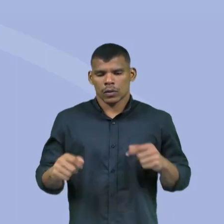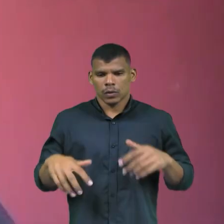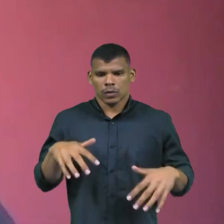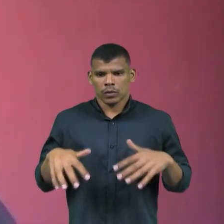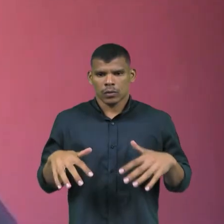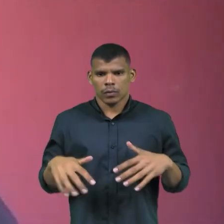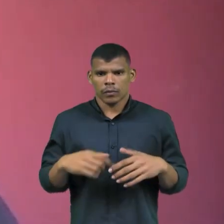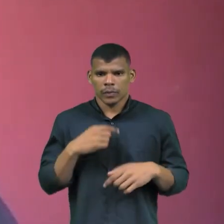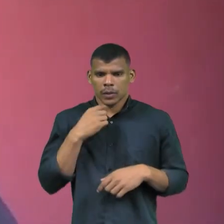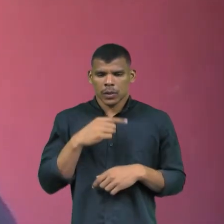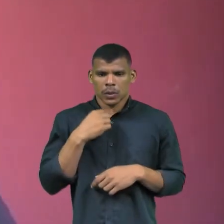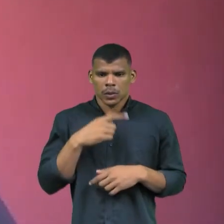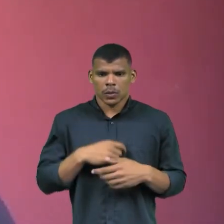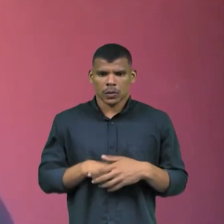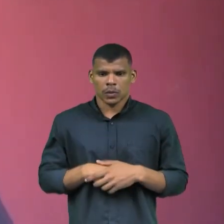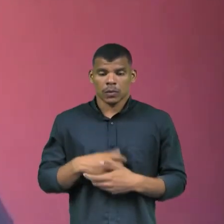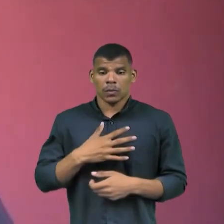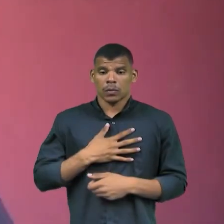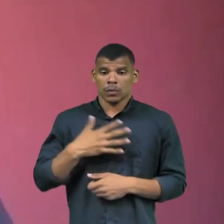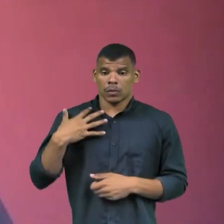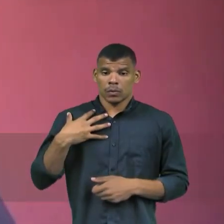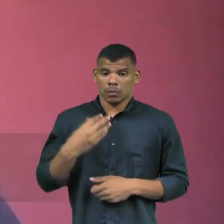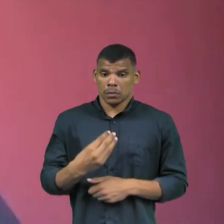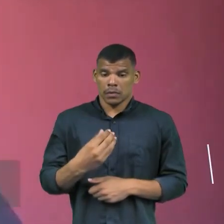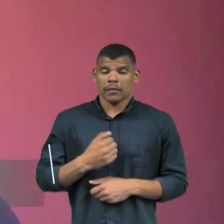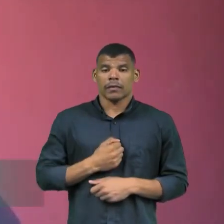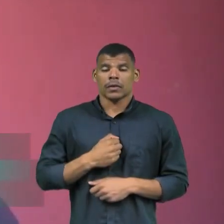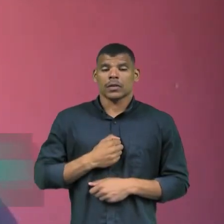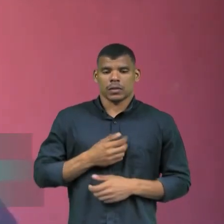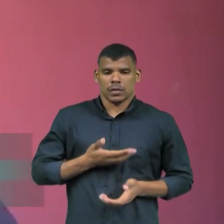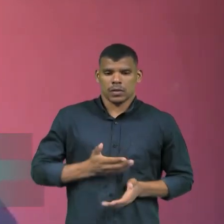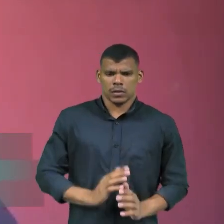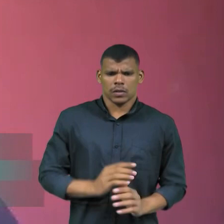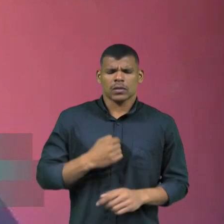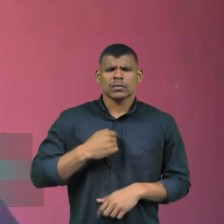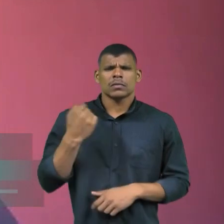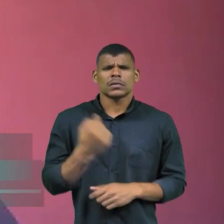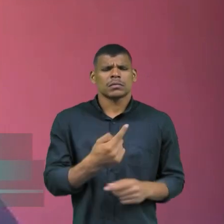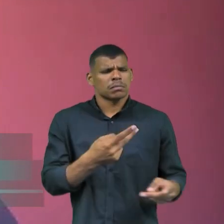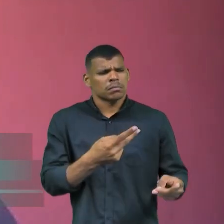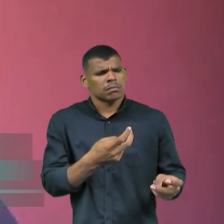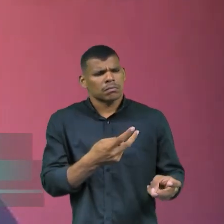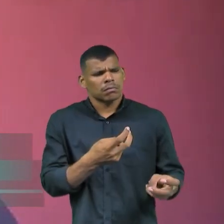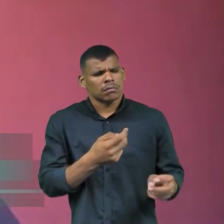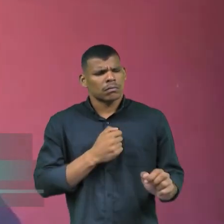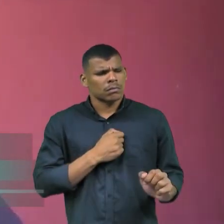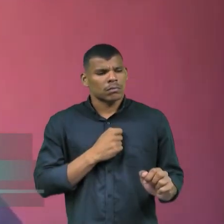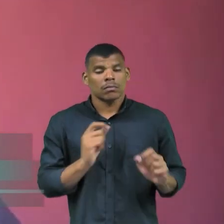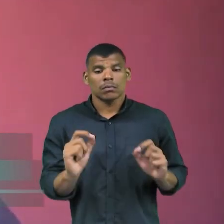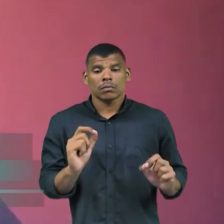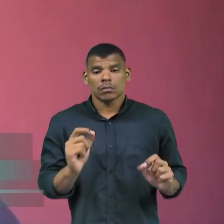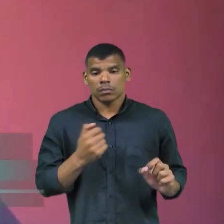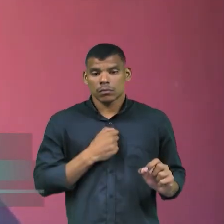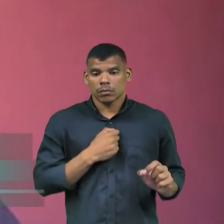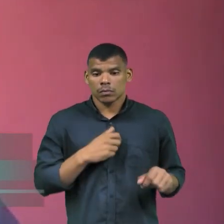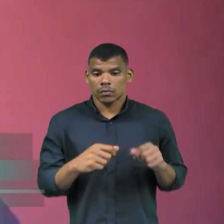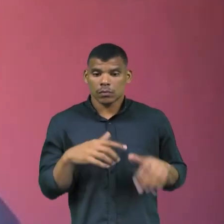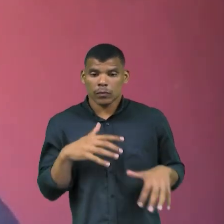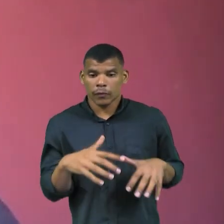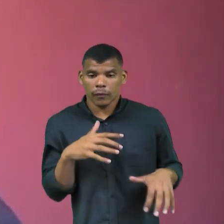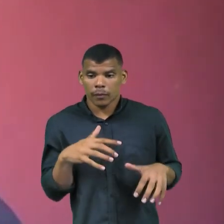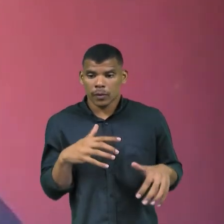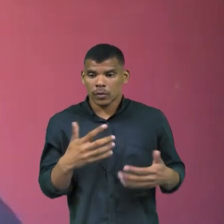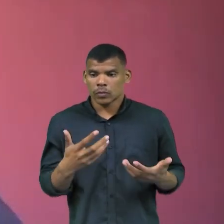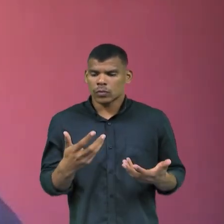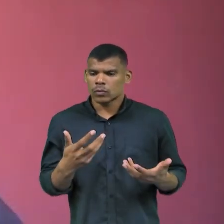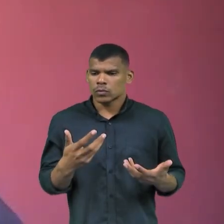membros. A minha filha, quando ela nasceu, a gente observava que ela tinha uns movimentos involuntários.